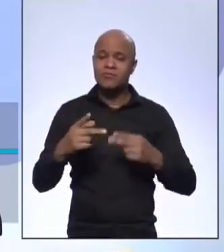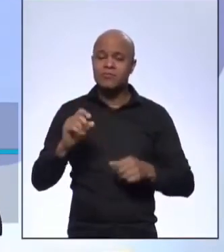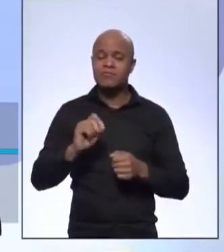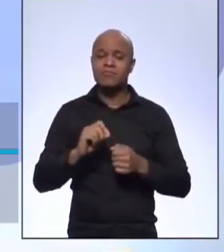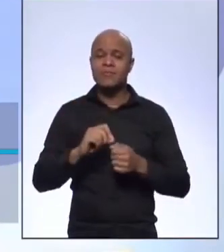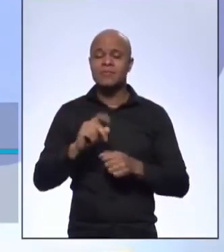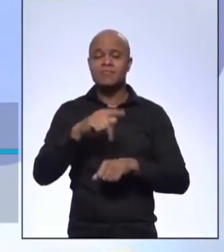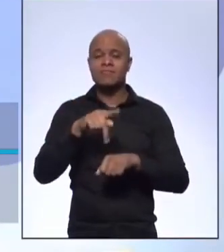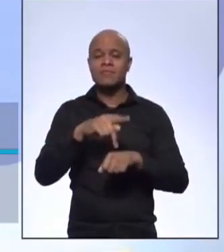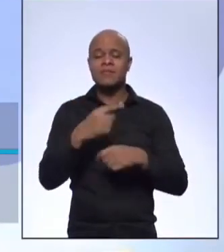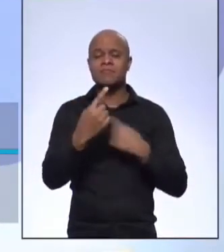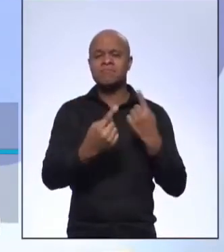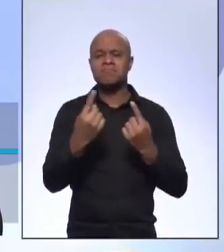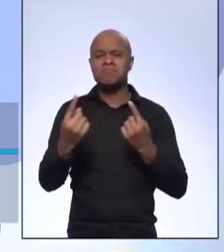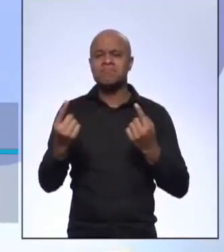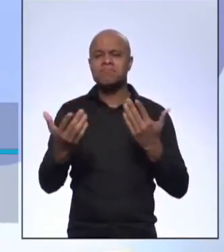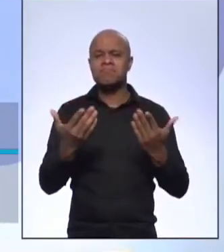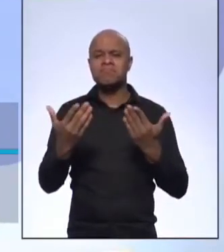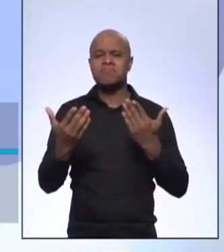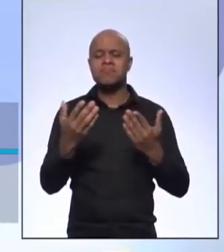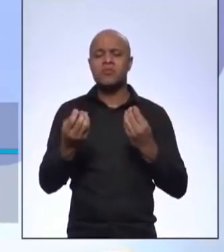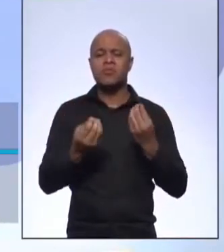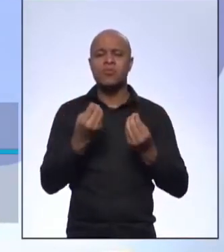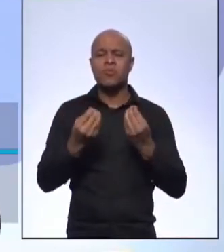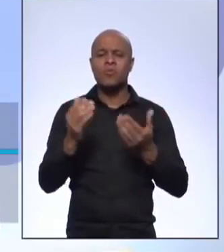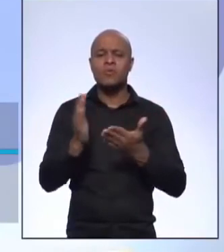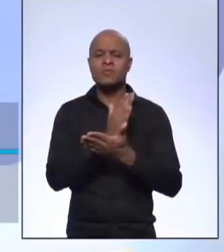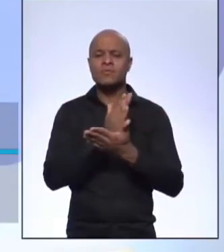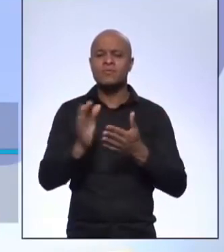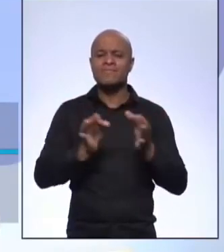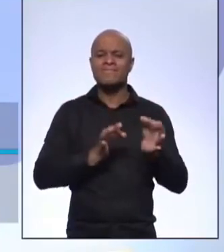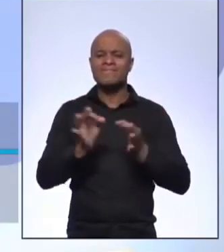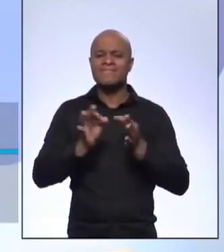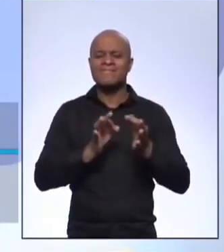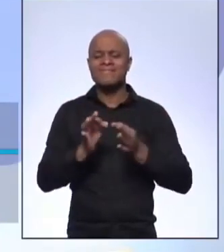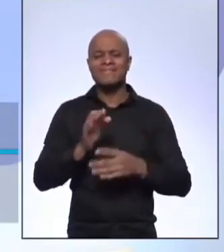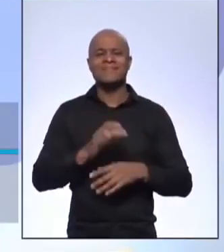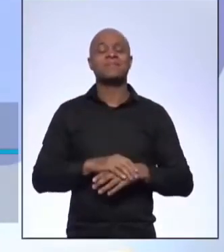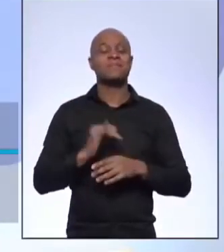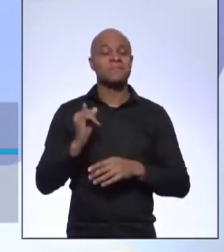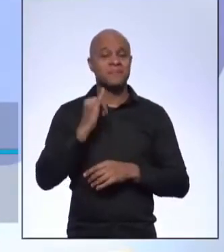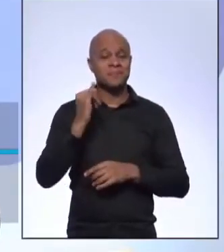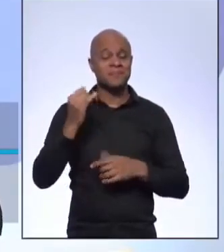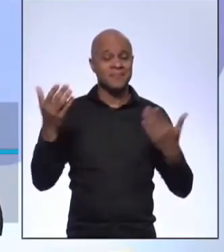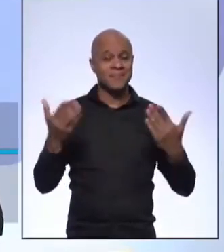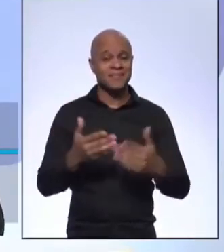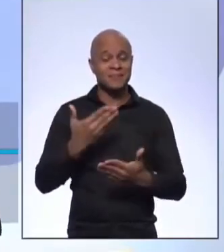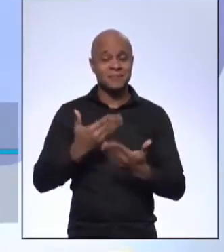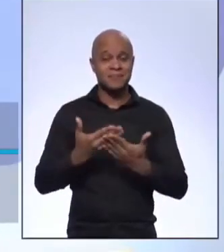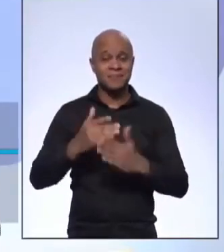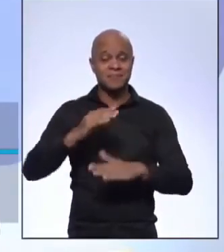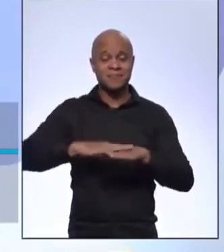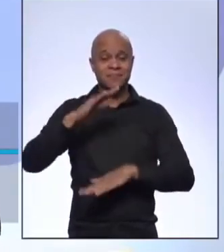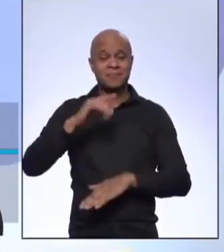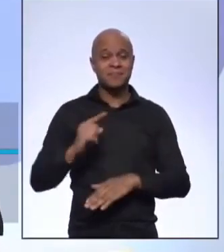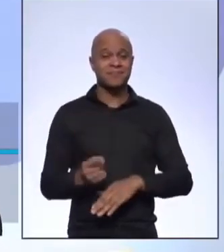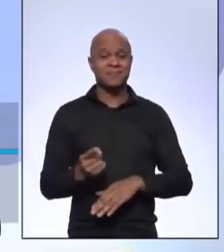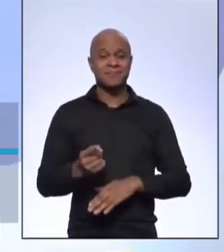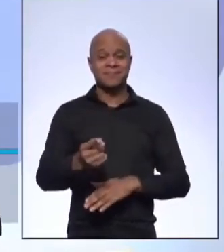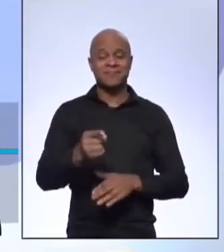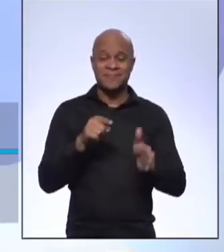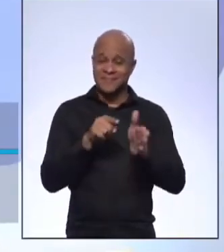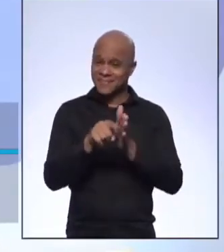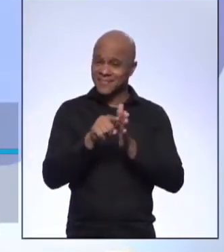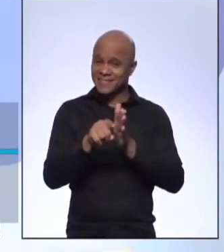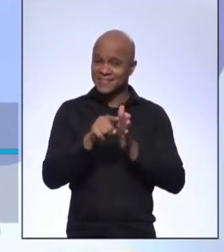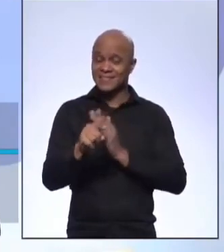cada país? Como será que é essa divisão, essa organização? Então, vale a pena você ampliar os seus estudos, conversar com seus colegas e